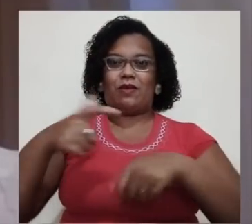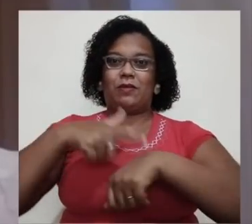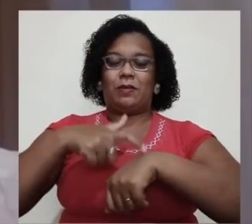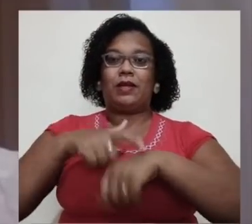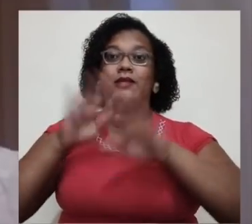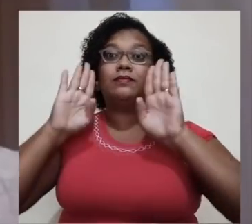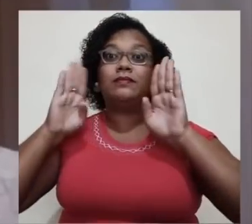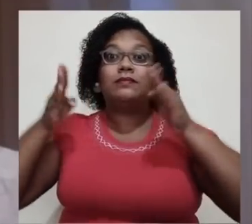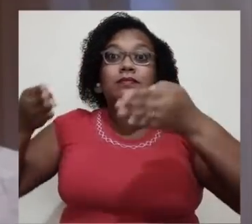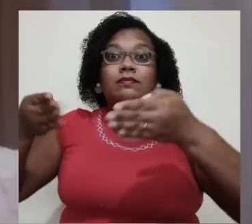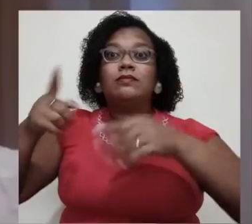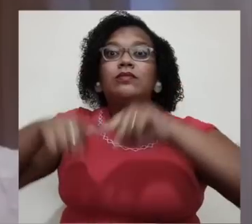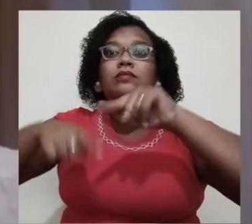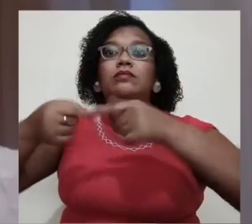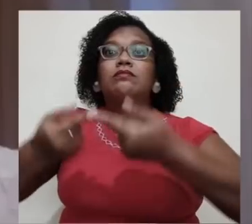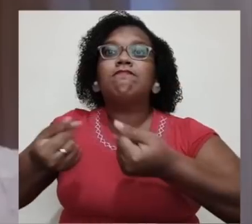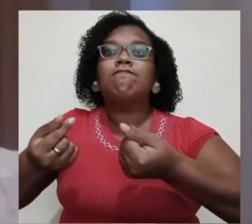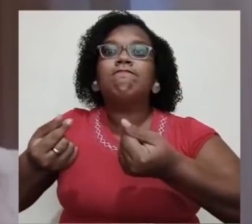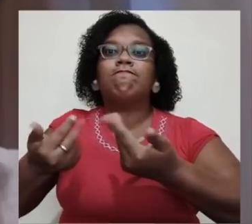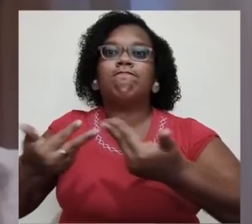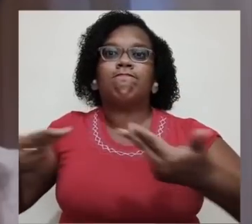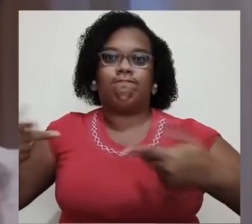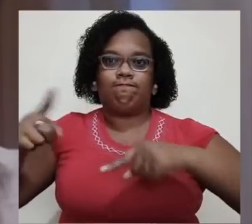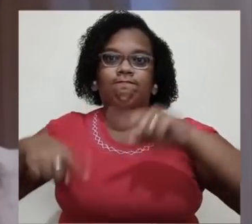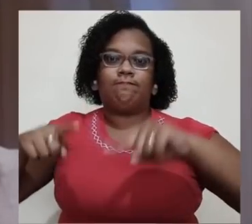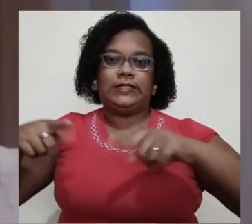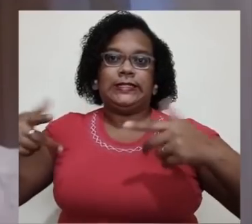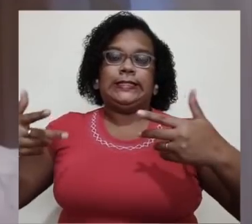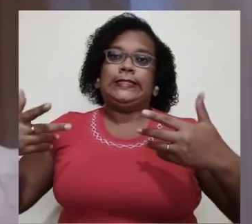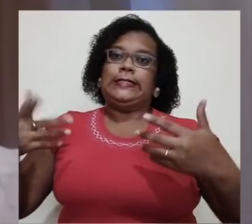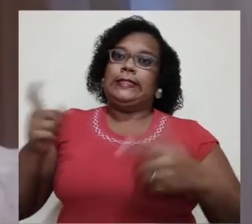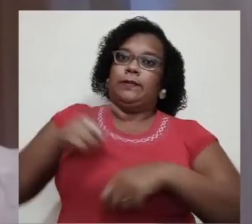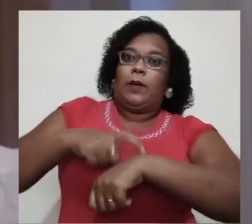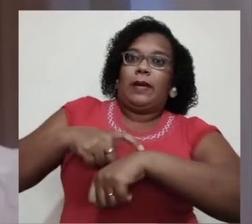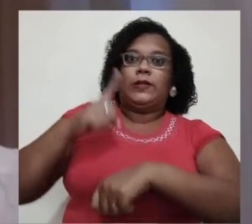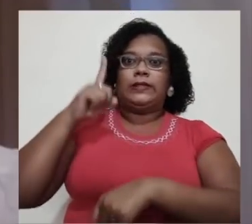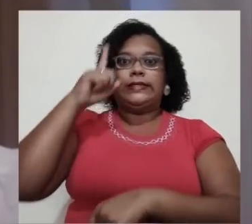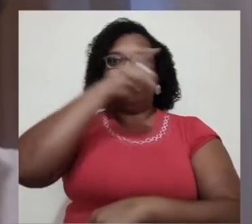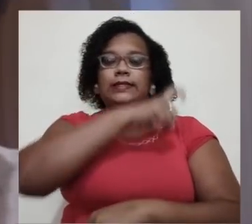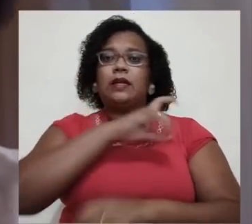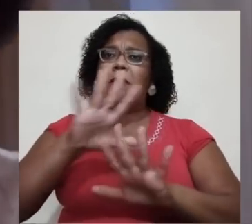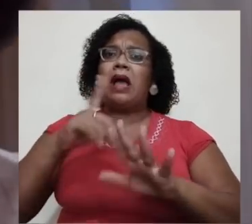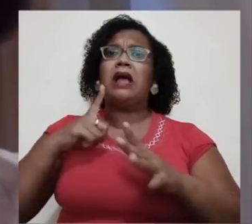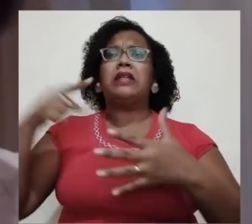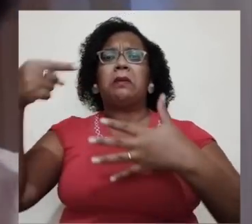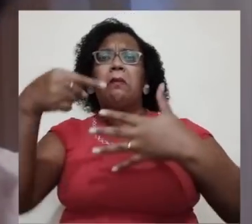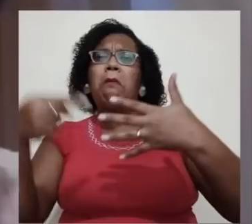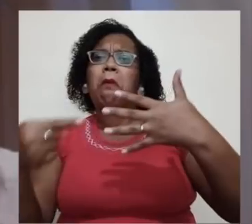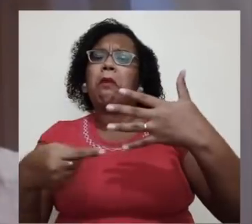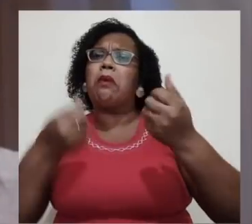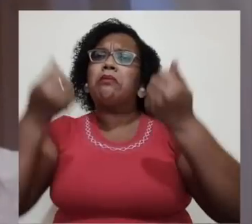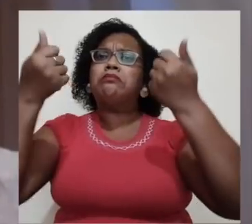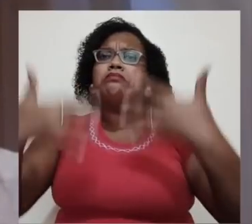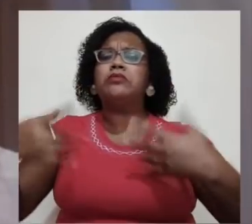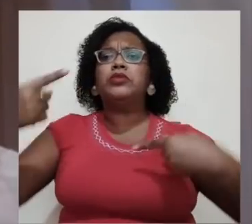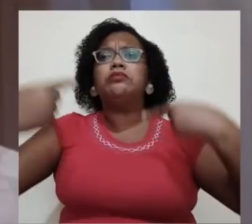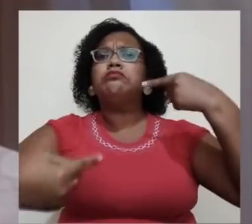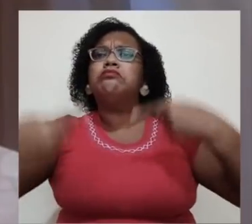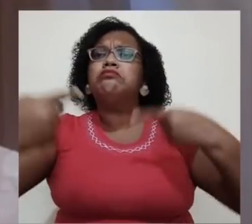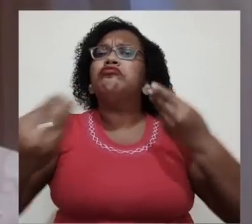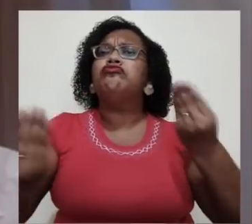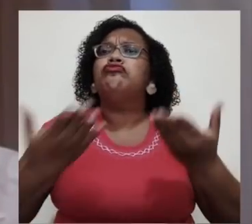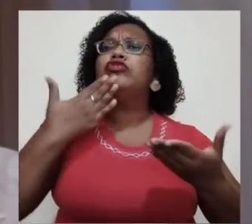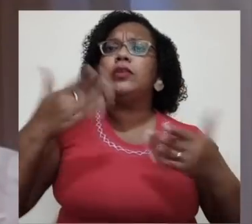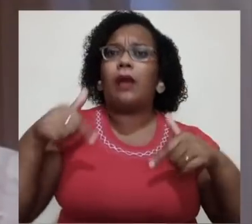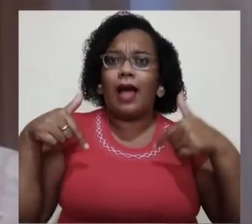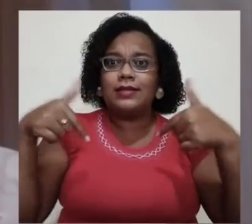momento muito crítico, mas também tocando em outros aspectos, e discutir também que tipo de ações nós podemos fazer e devemos fazer nesse momento em conjunto para